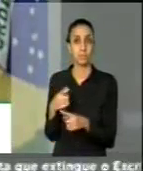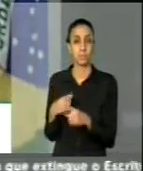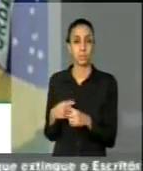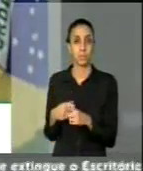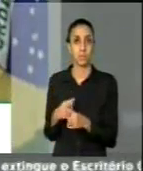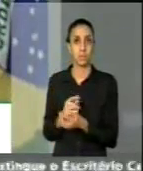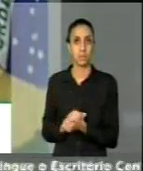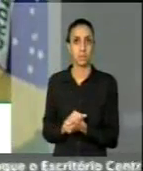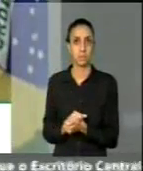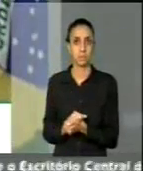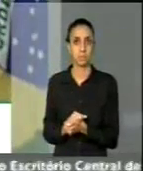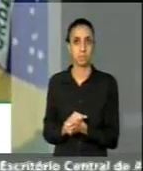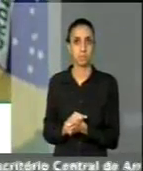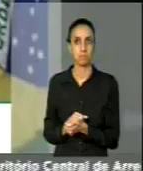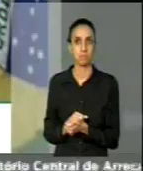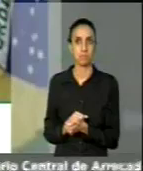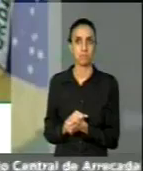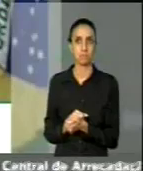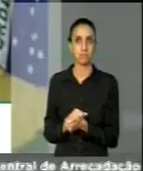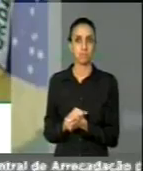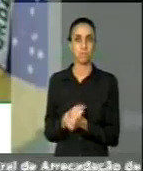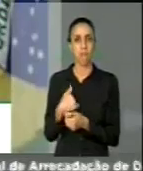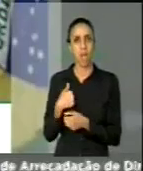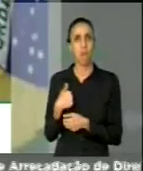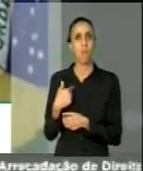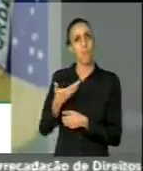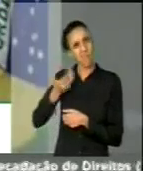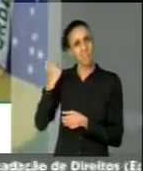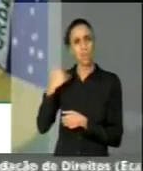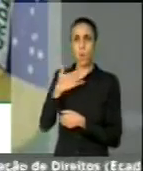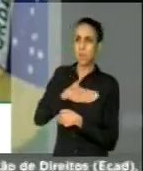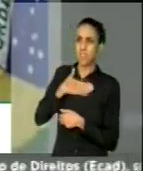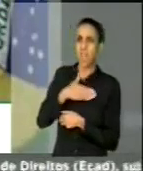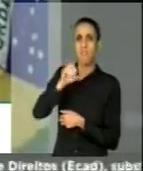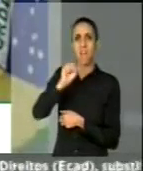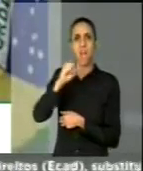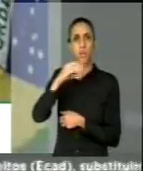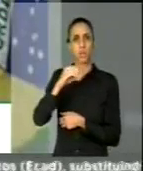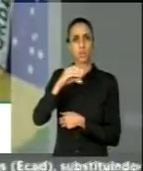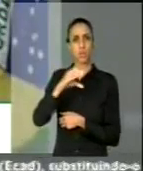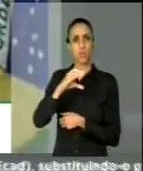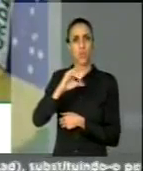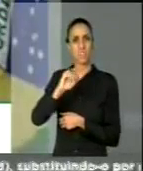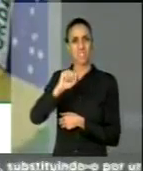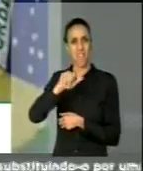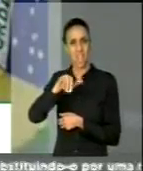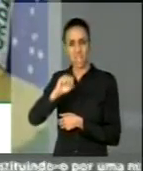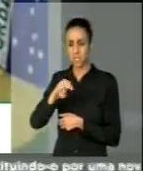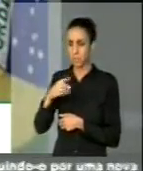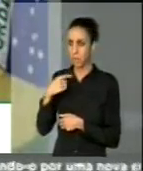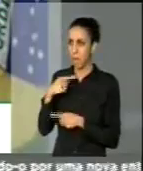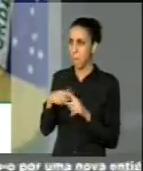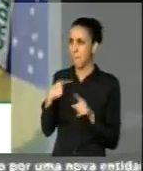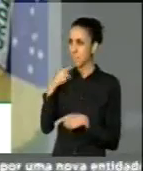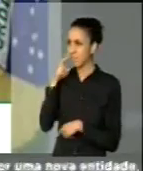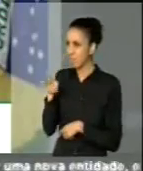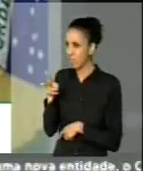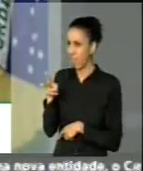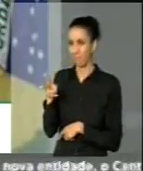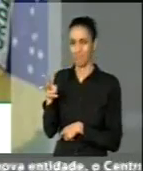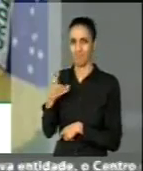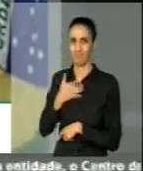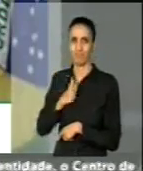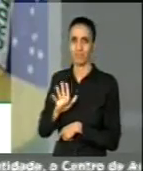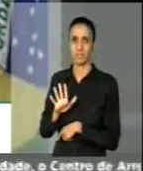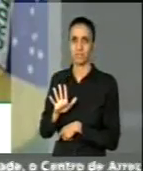ainda que poderia haver de encanto no socialismo, né? E claro, né? Eu não sou realmente um liberal,